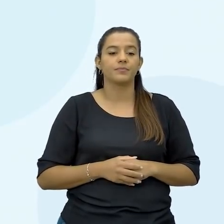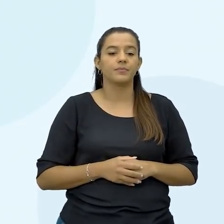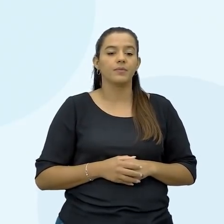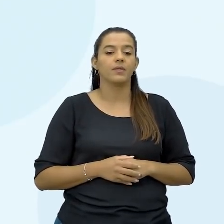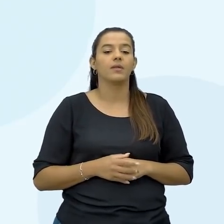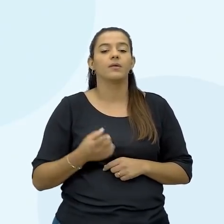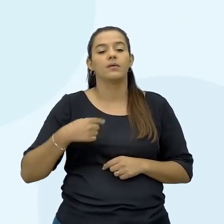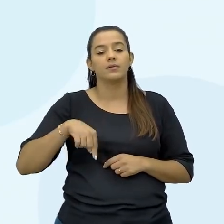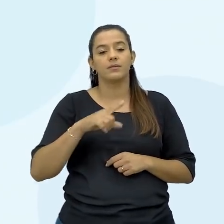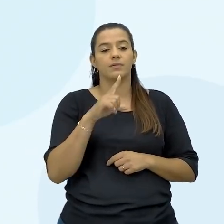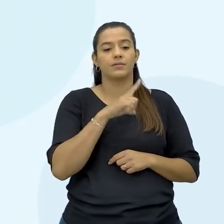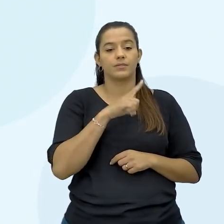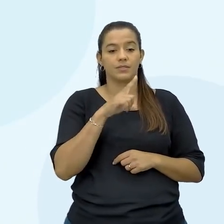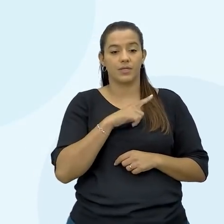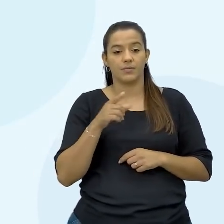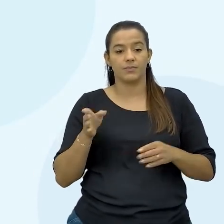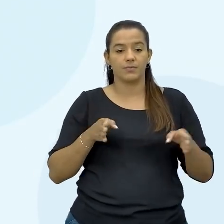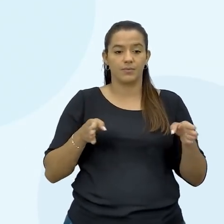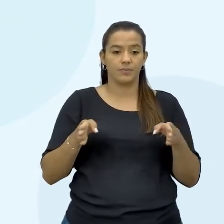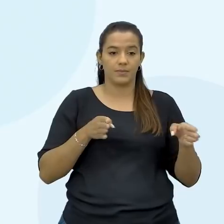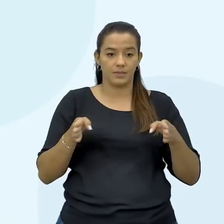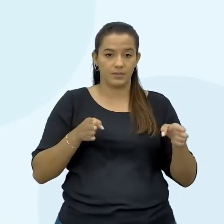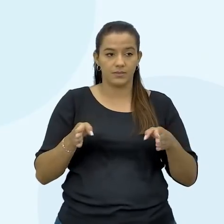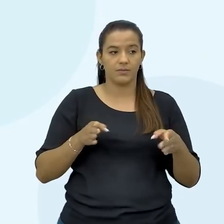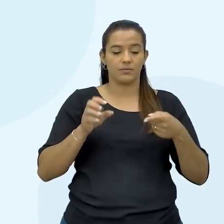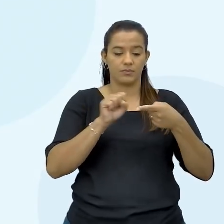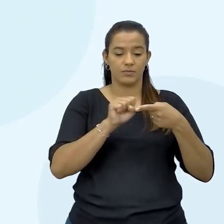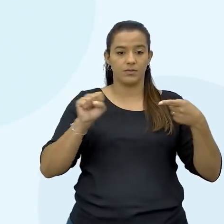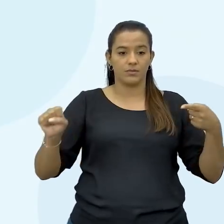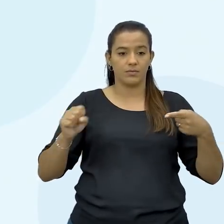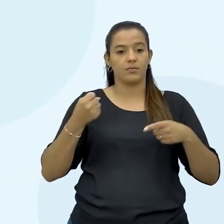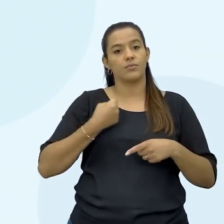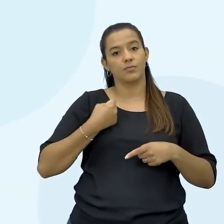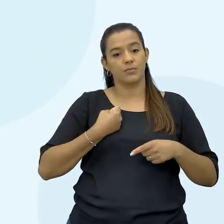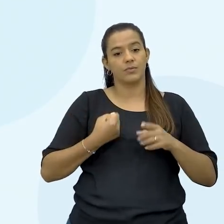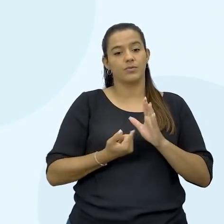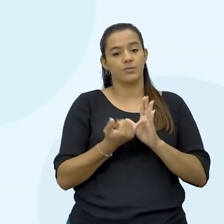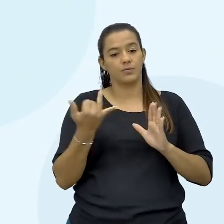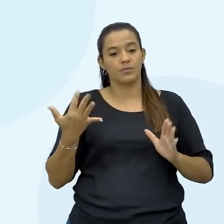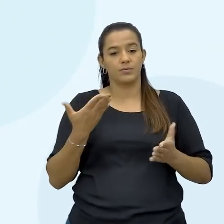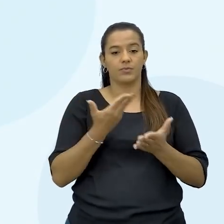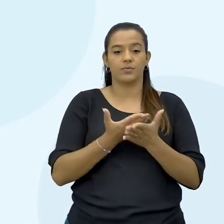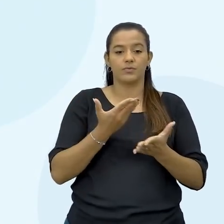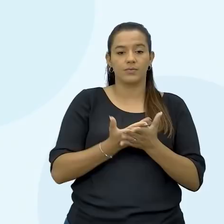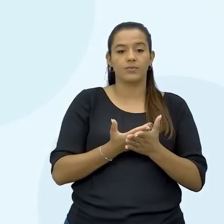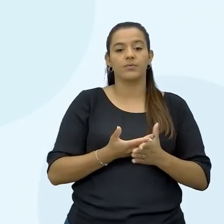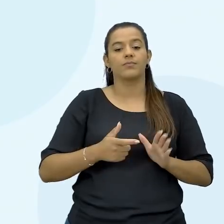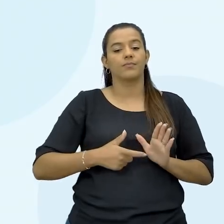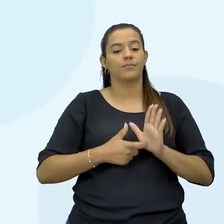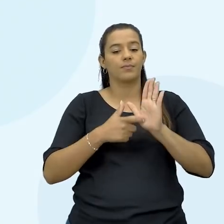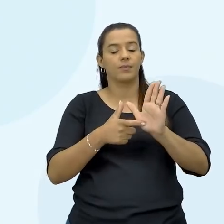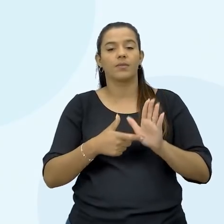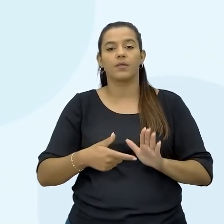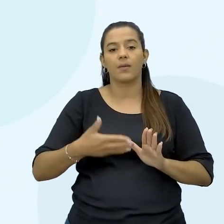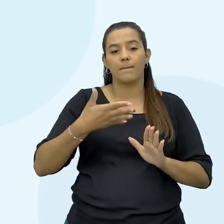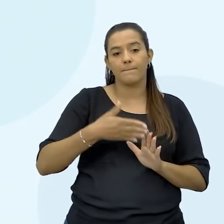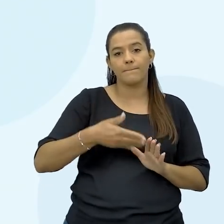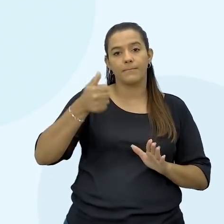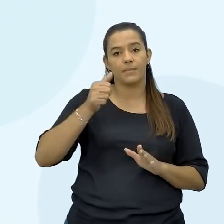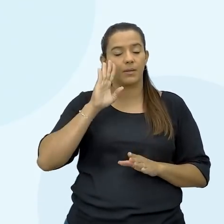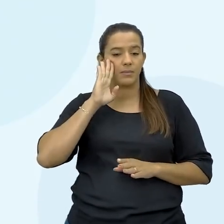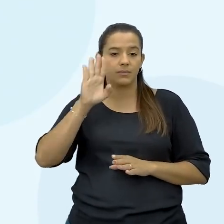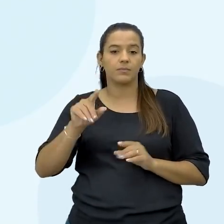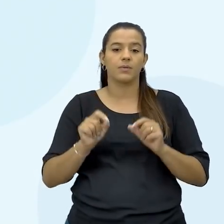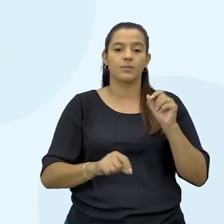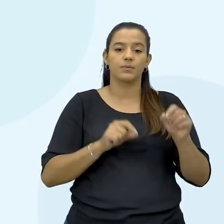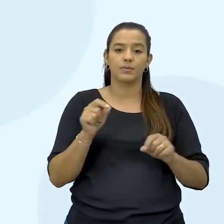componente, nós temos aqui a duração dele no semestre, o número de aulas, a habilitação preferencial dos professores,